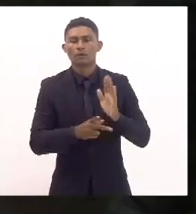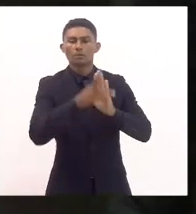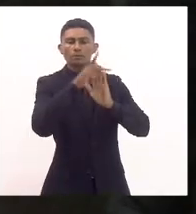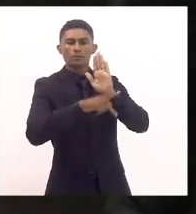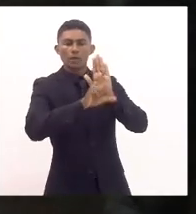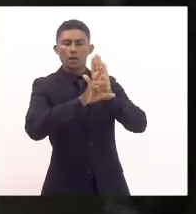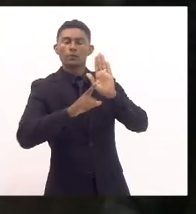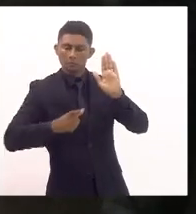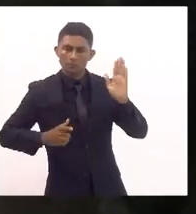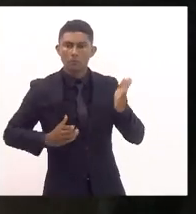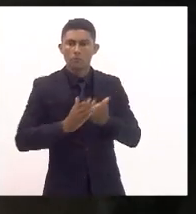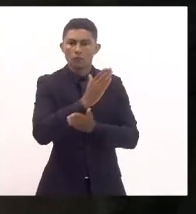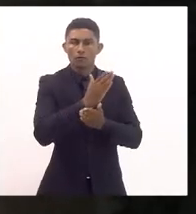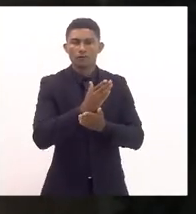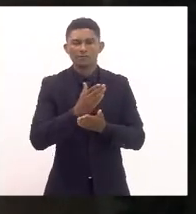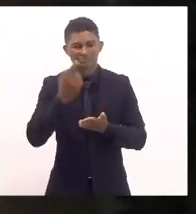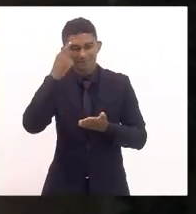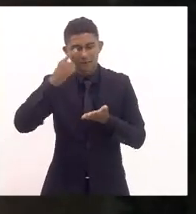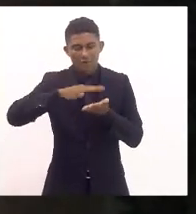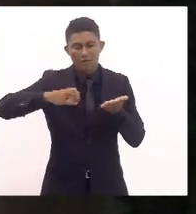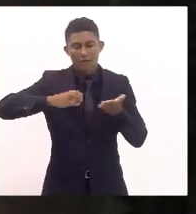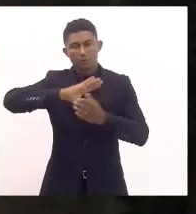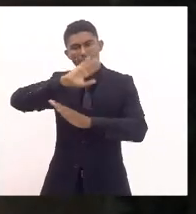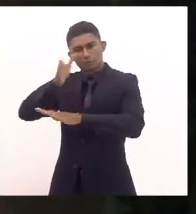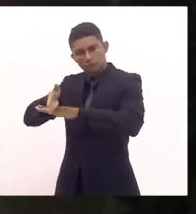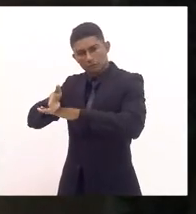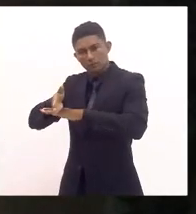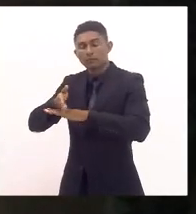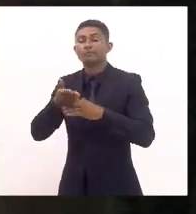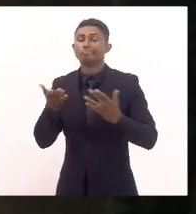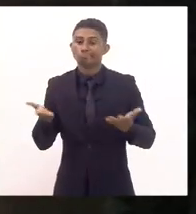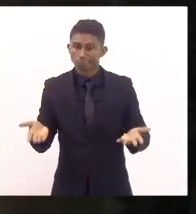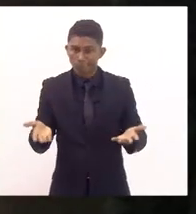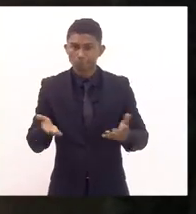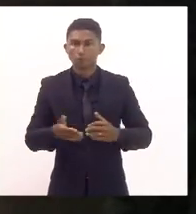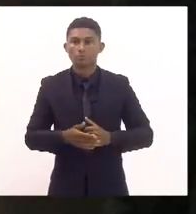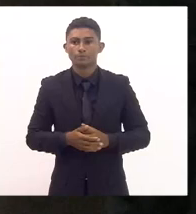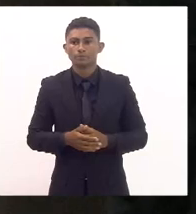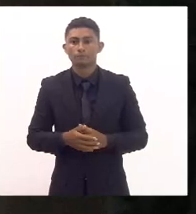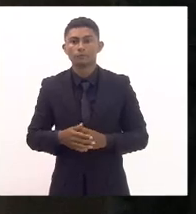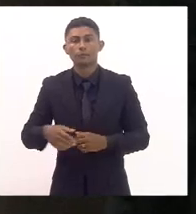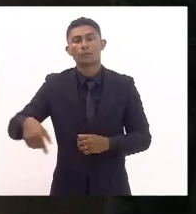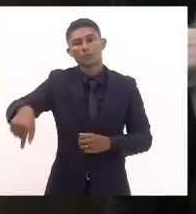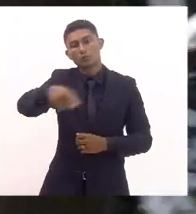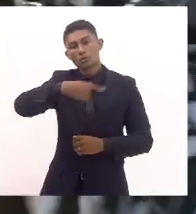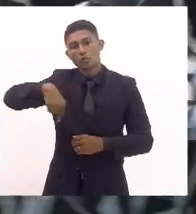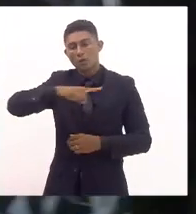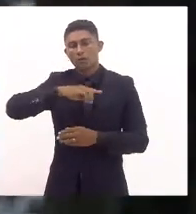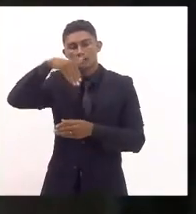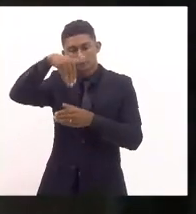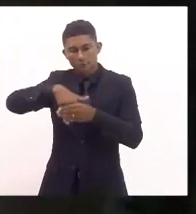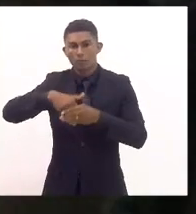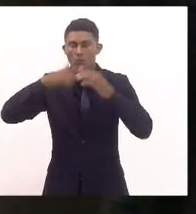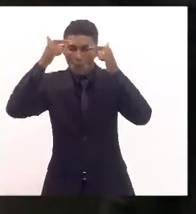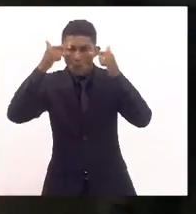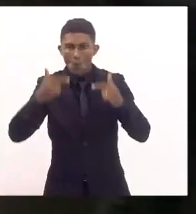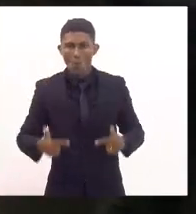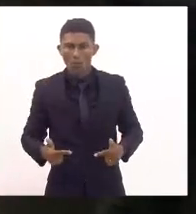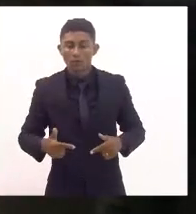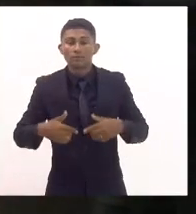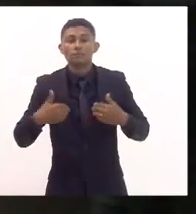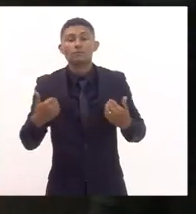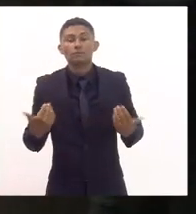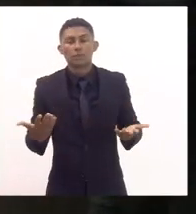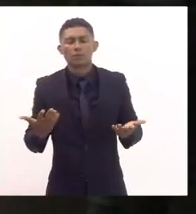derrubado veto depois da época o governo pressionou nós nos abstenhamos Então